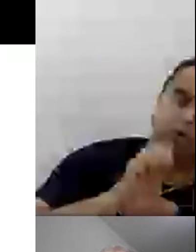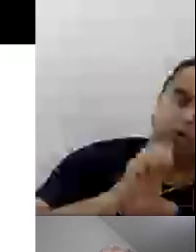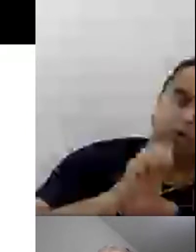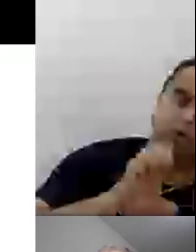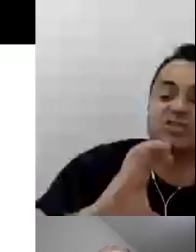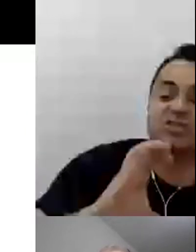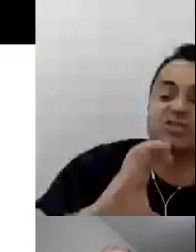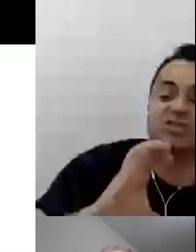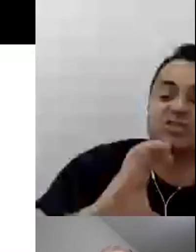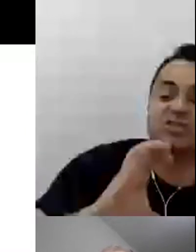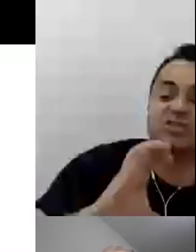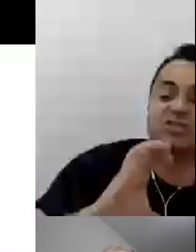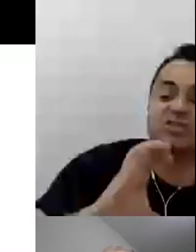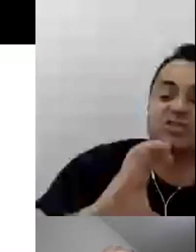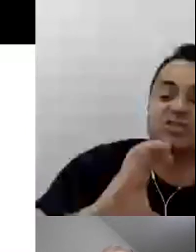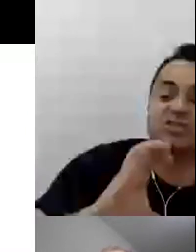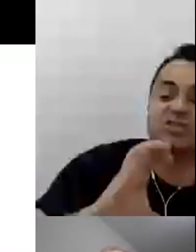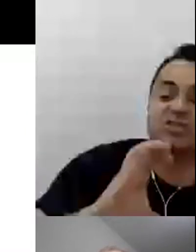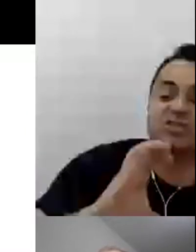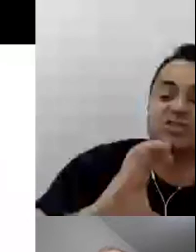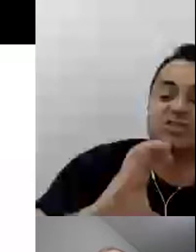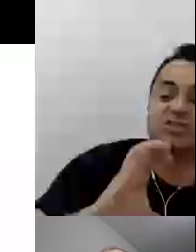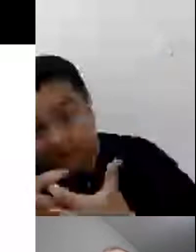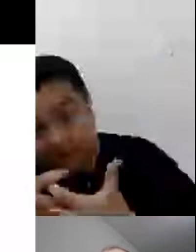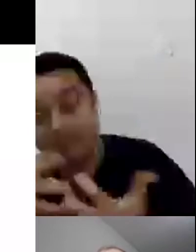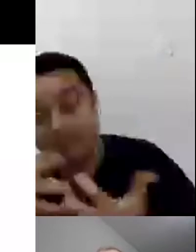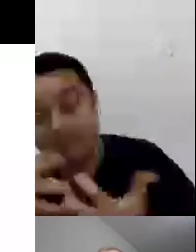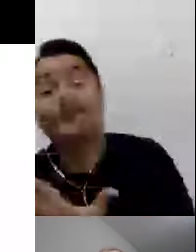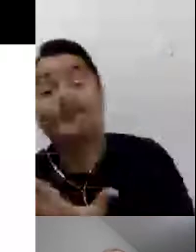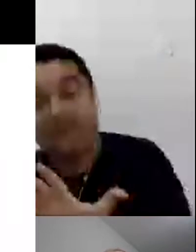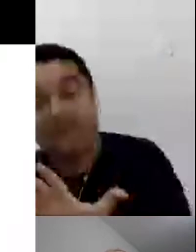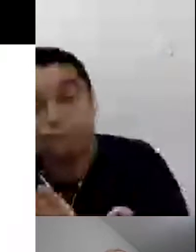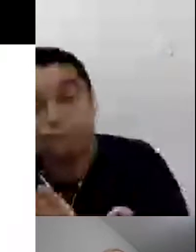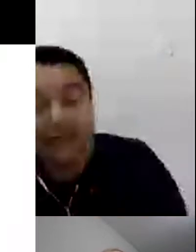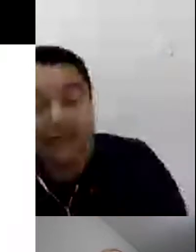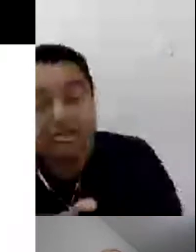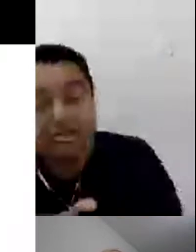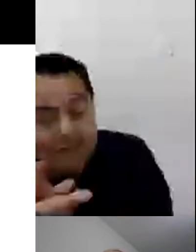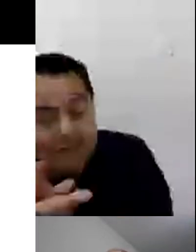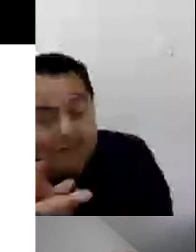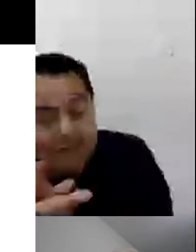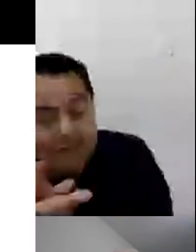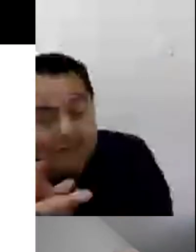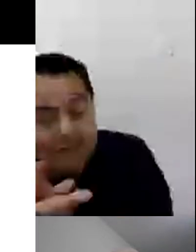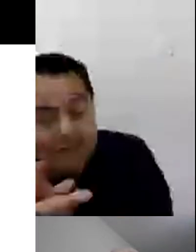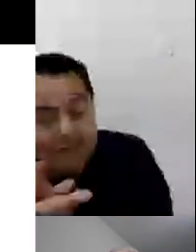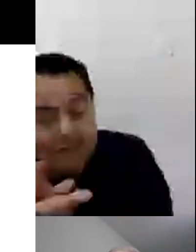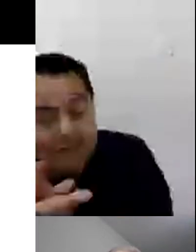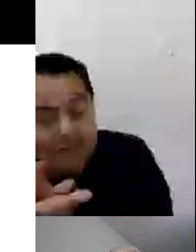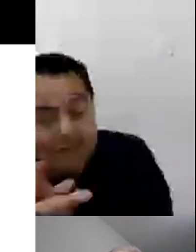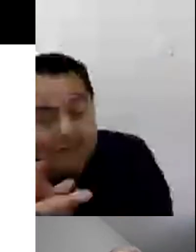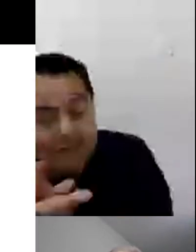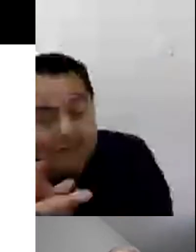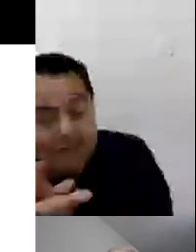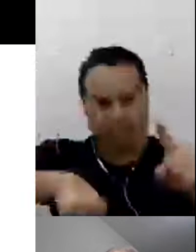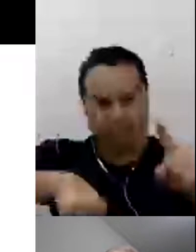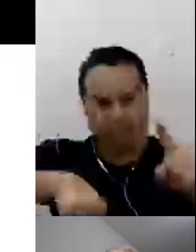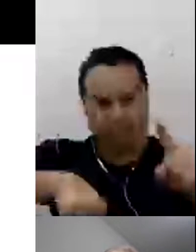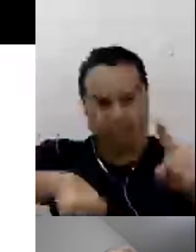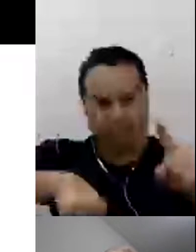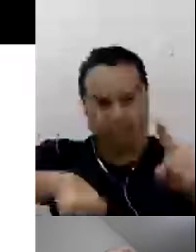e aplica os dados funcionais, dados de simulação e dados de inteligência artificial que a gente tem com base nesse produto que a gente desenvolveu. E a